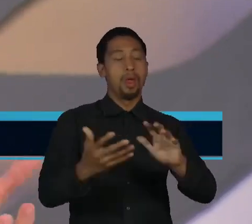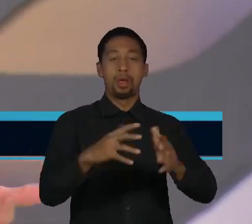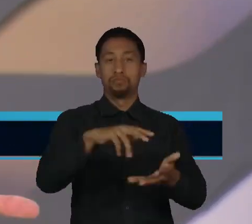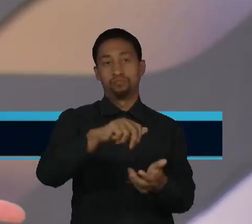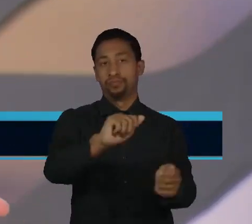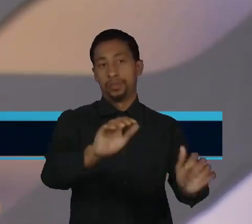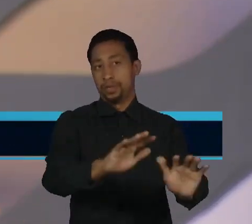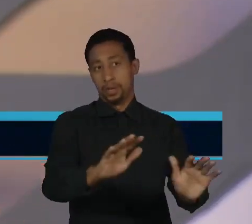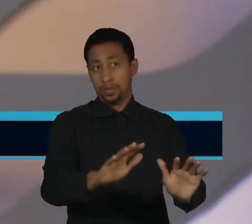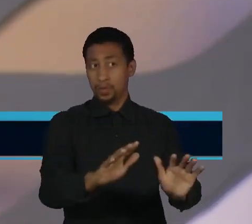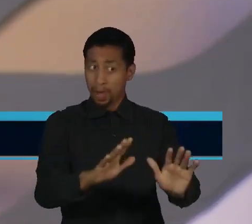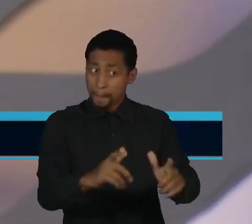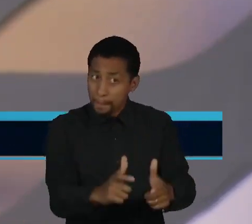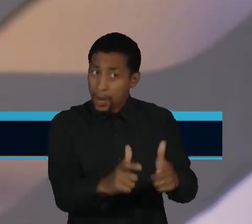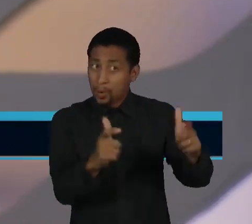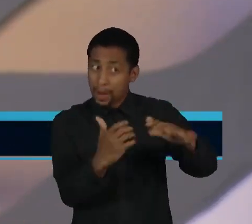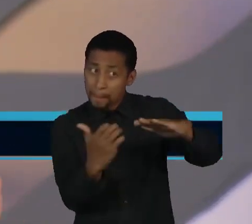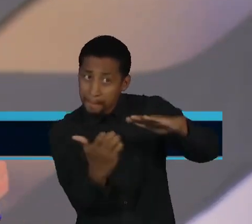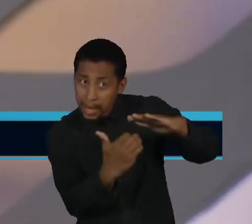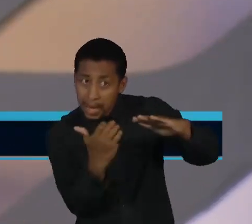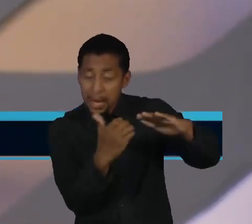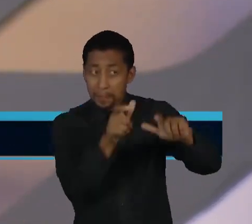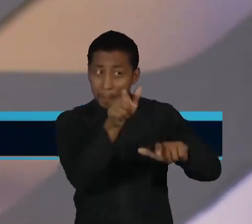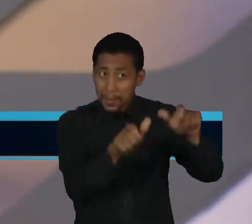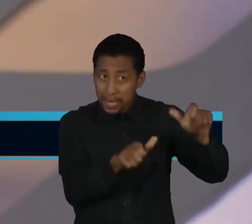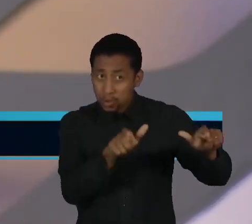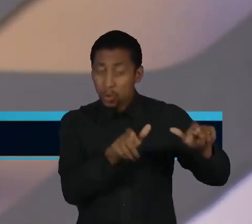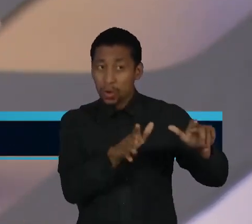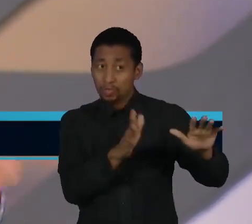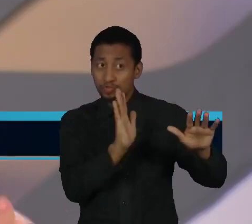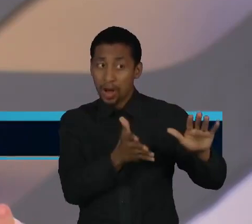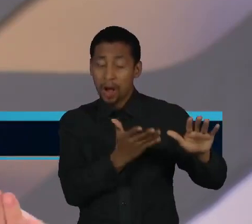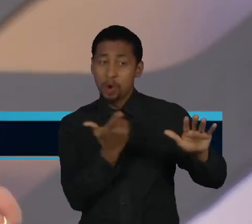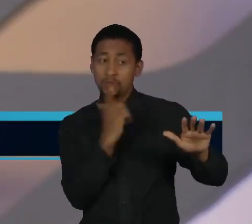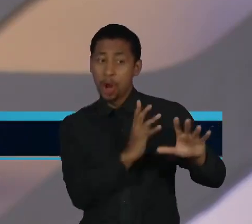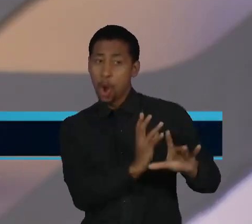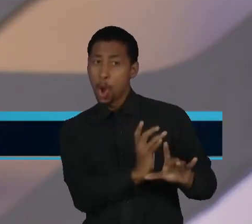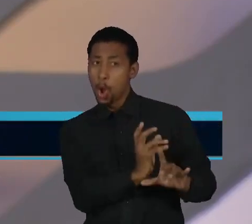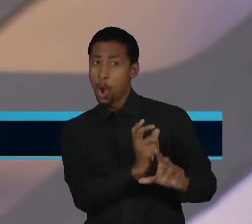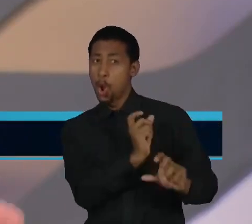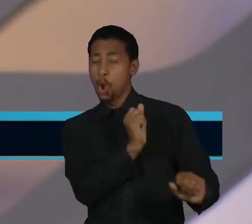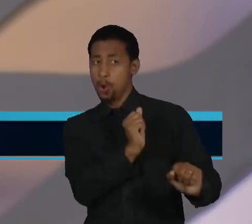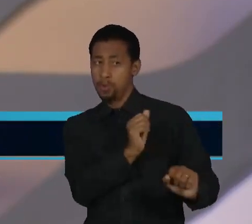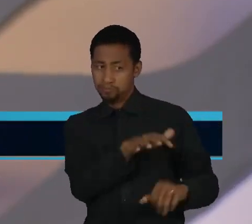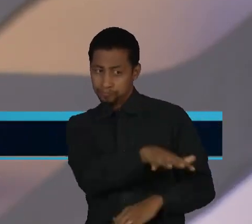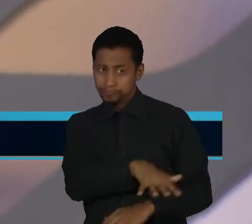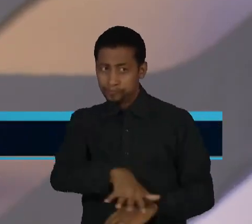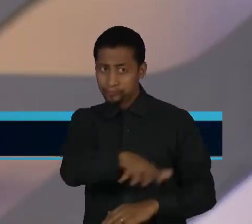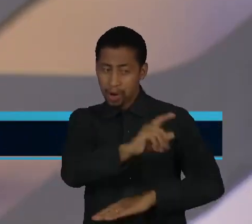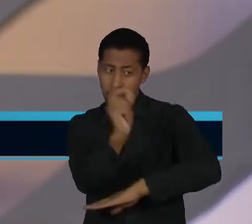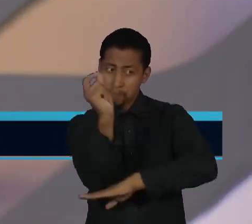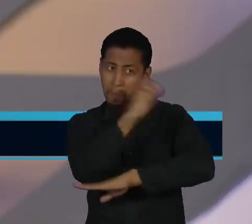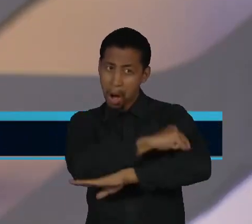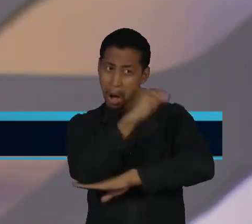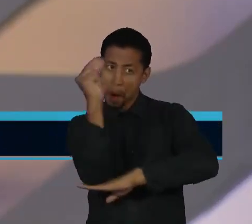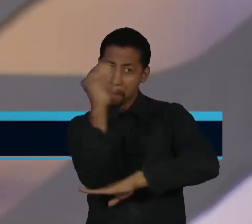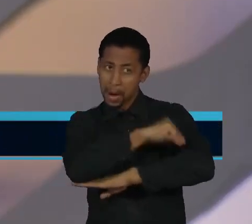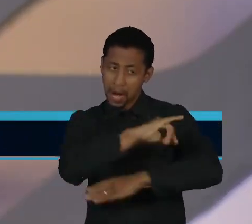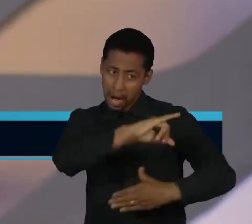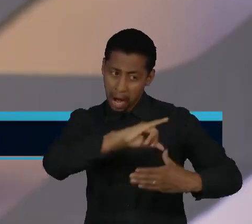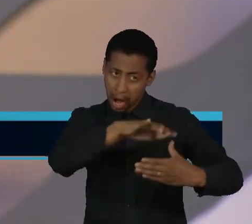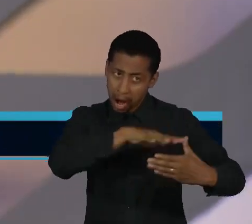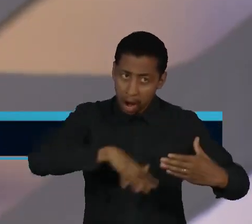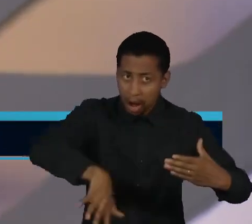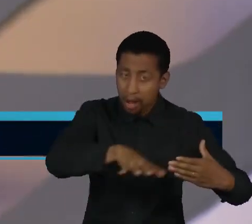estão num movimento de ganhar tempo. Então, quanto mais você conseguir atrasar ou não ter uma data para essa transição completa, ou